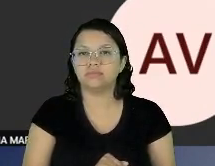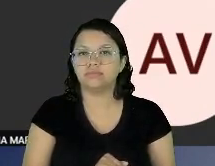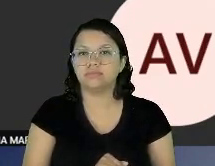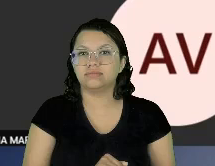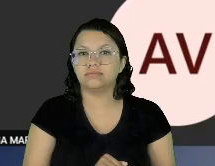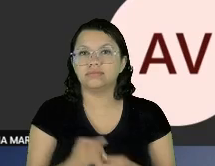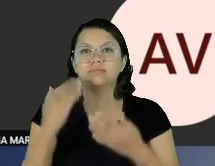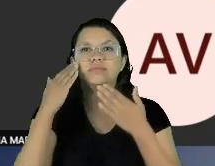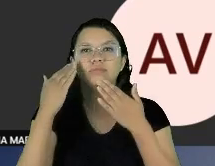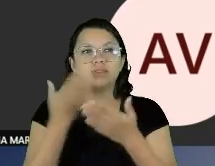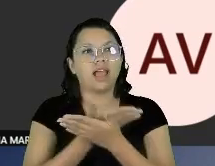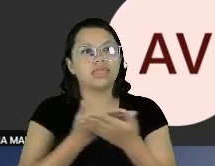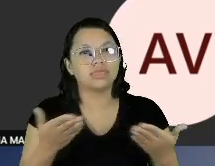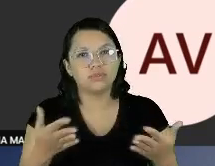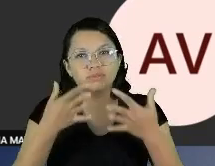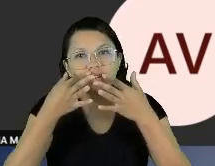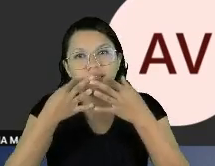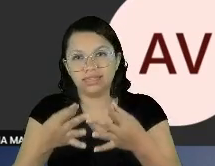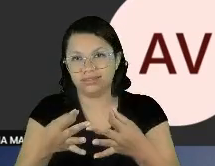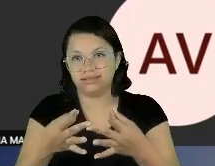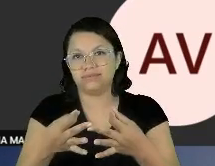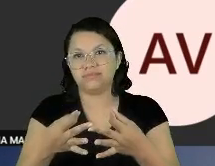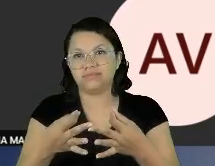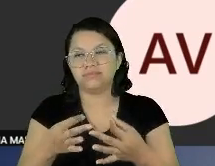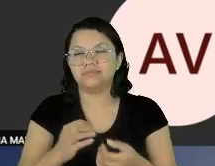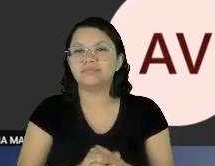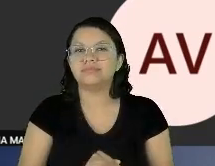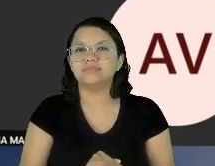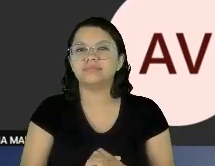Obrigada a todos pela atenção.